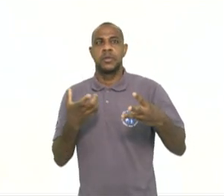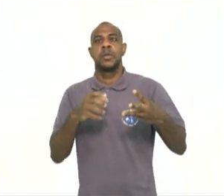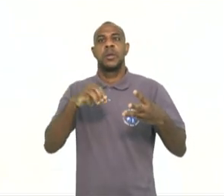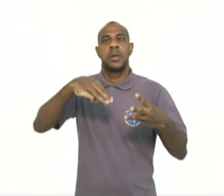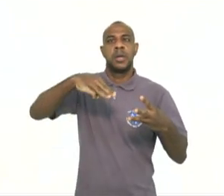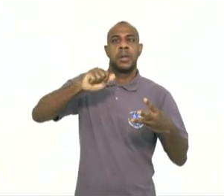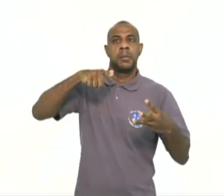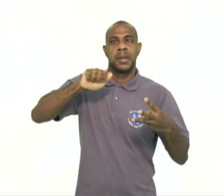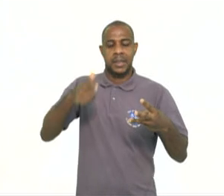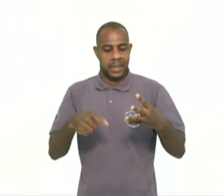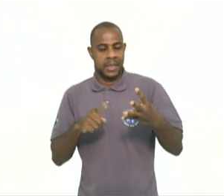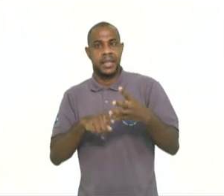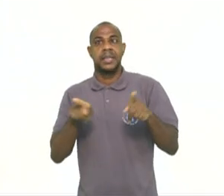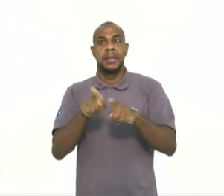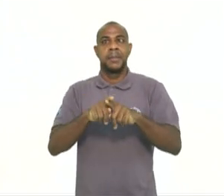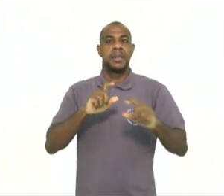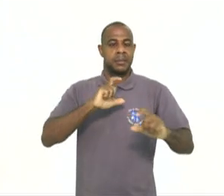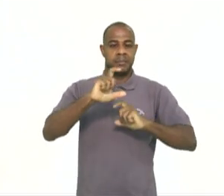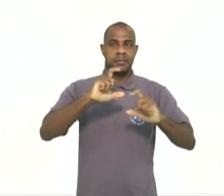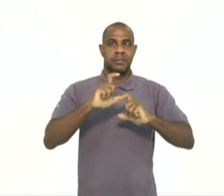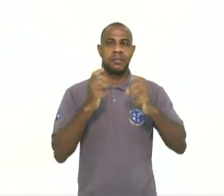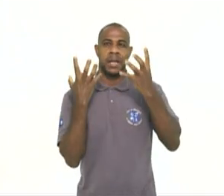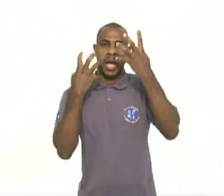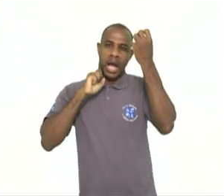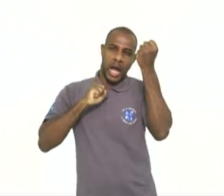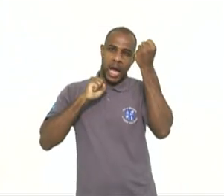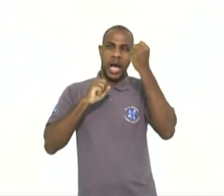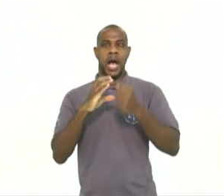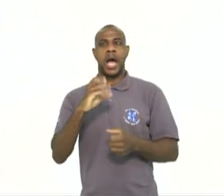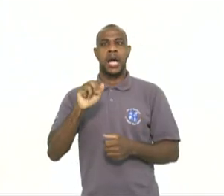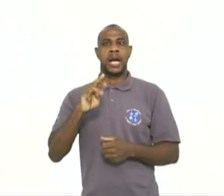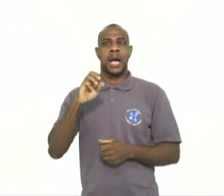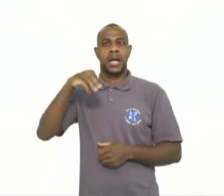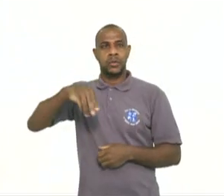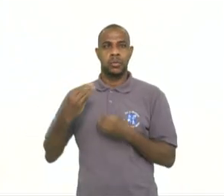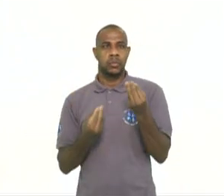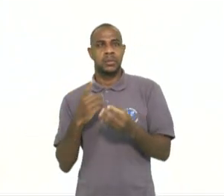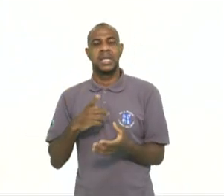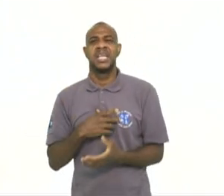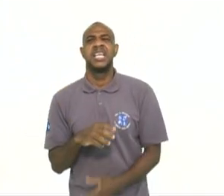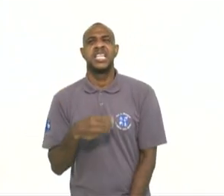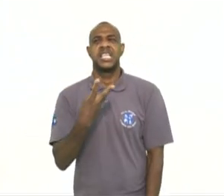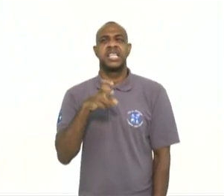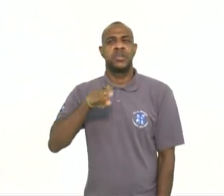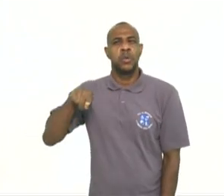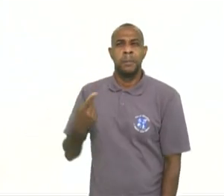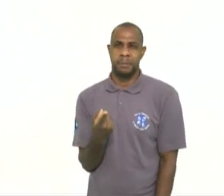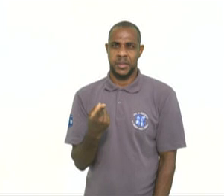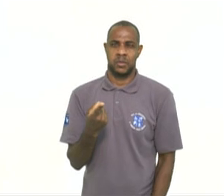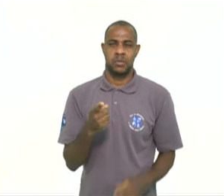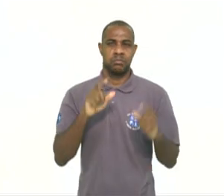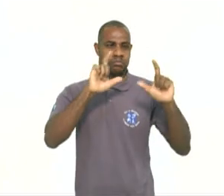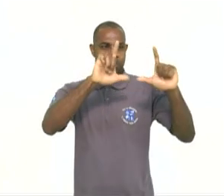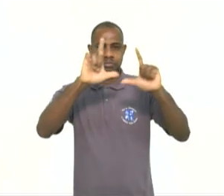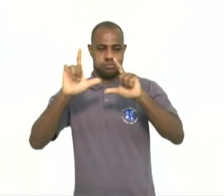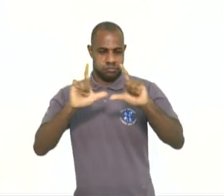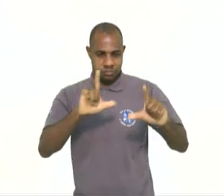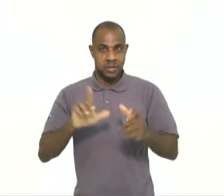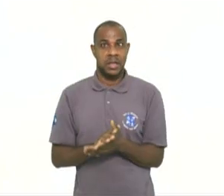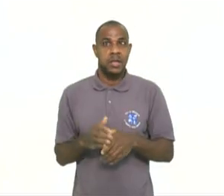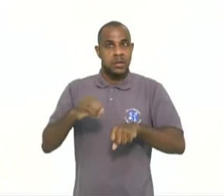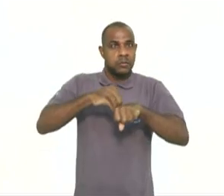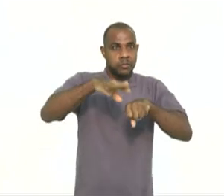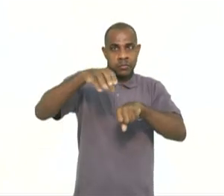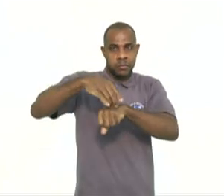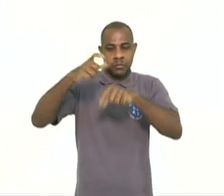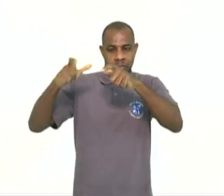né a Gibiteca de Curitiba tem 35 mil quadrinhos aproximadamente no seu acervo e a gente distribui esse